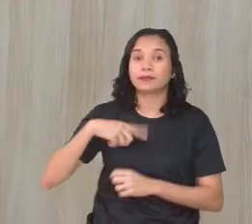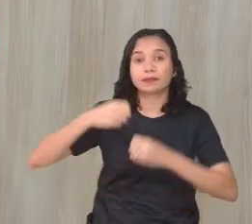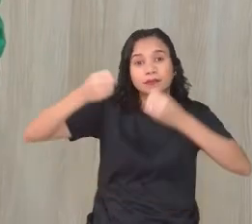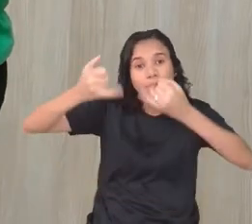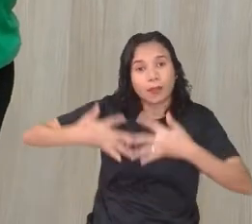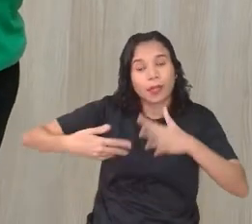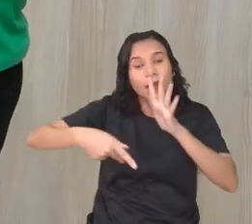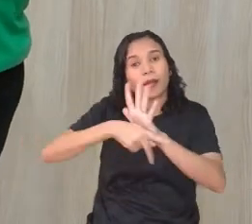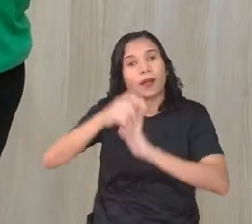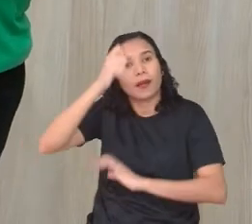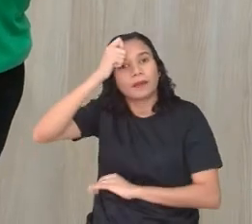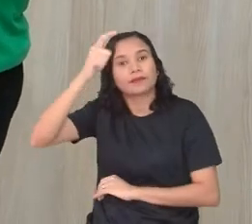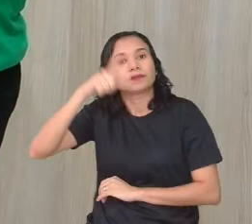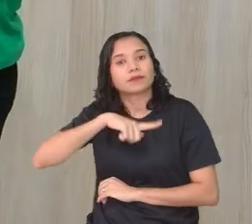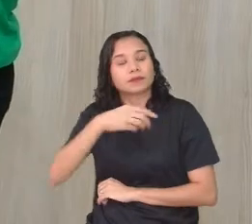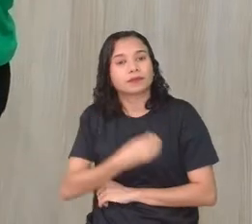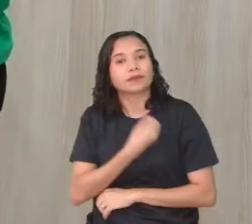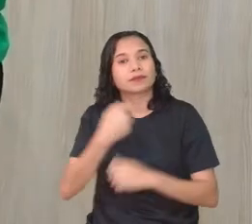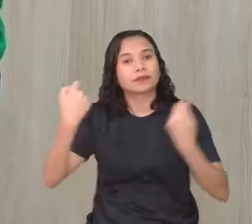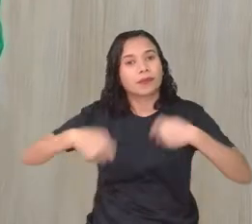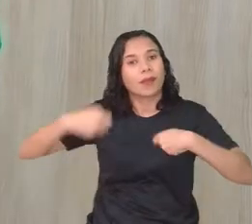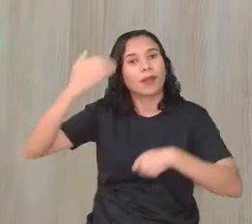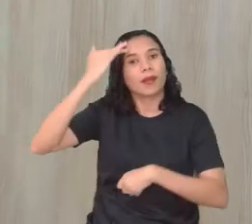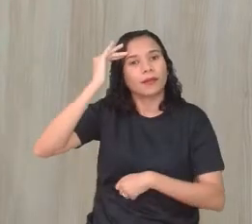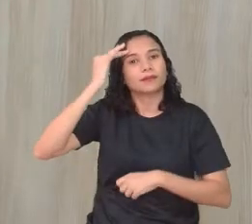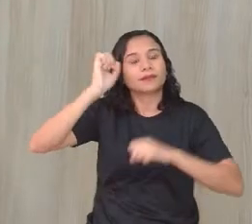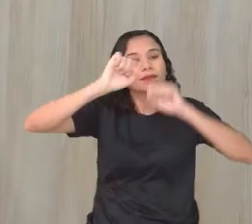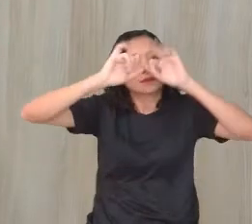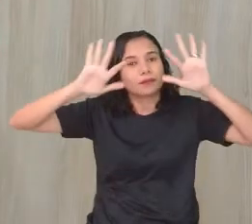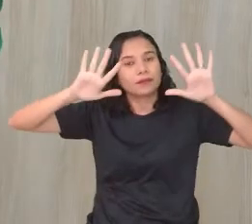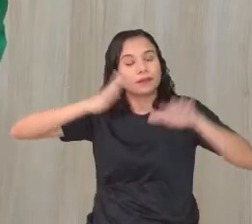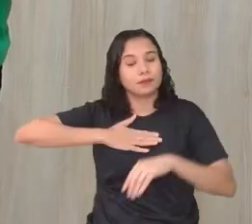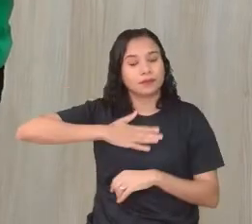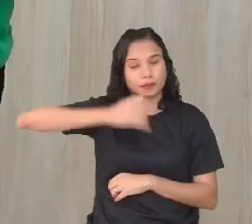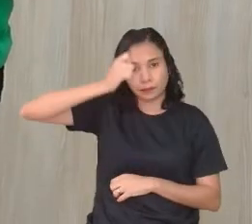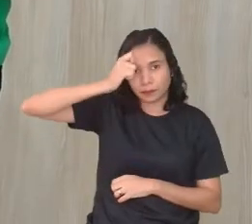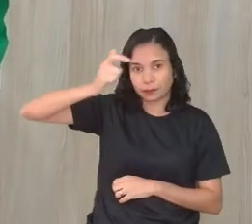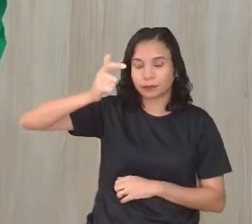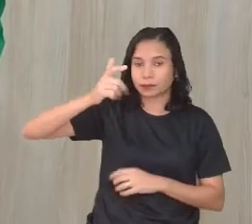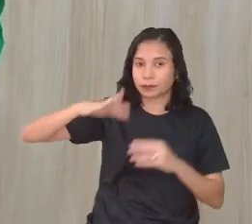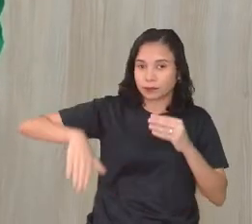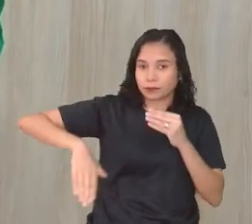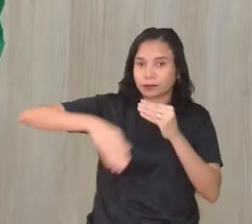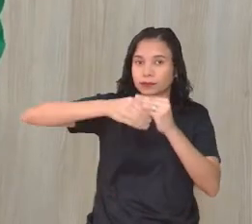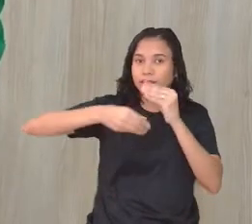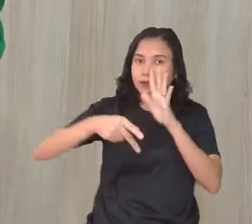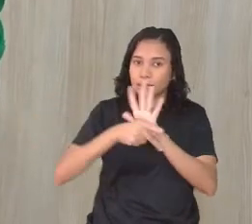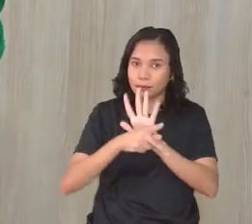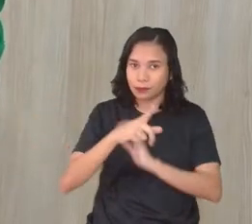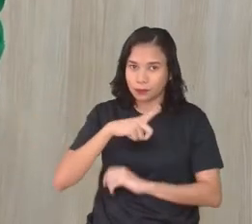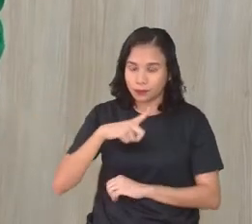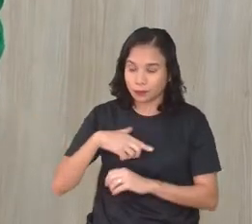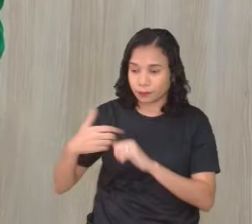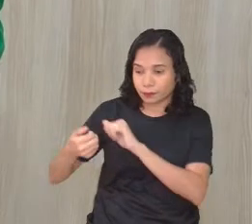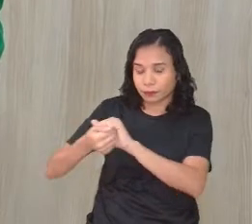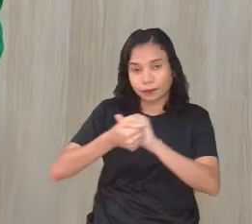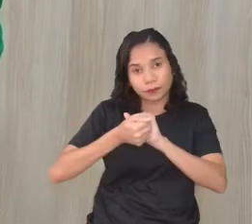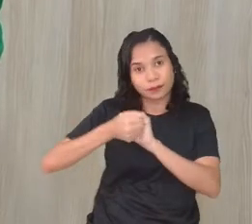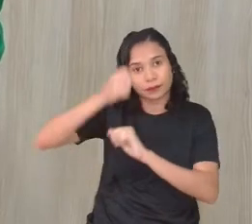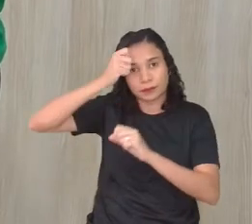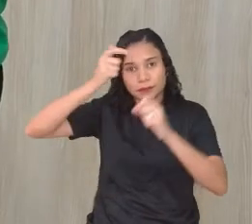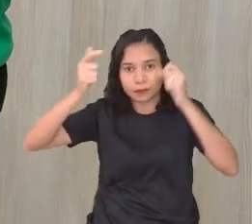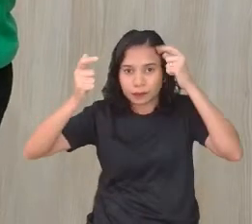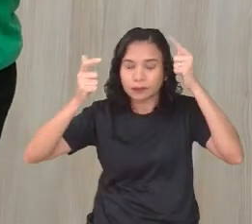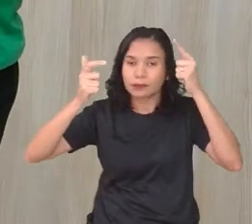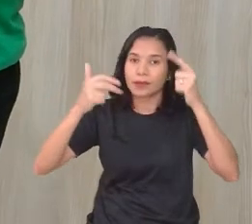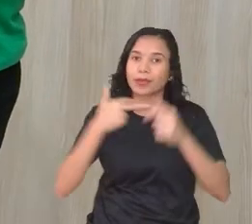expressamos nossas ideias, nós temos que entender que a minha ideia se complementa com as demais ideias.